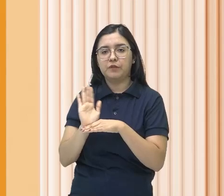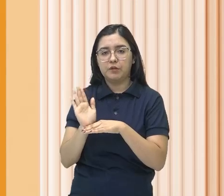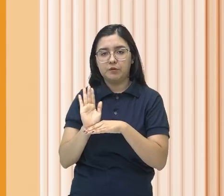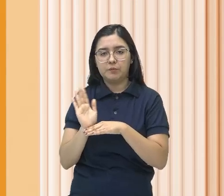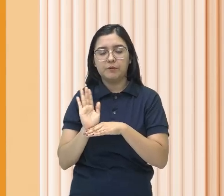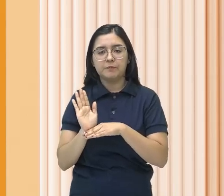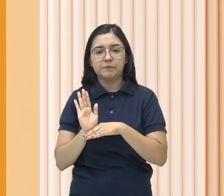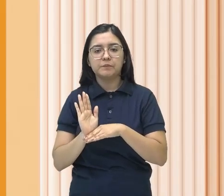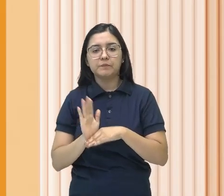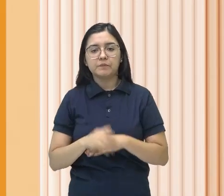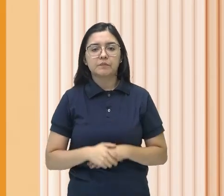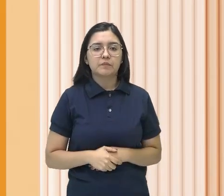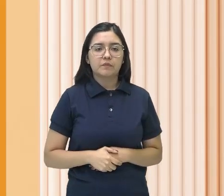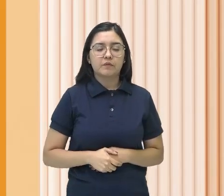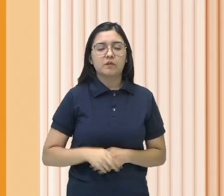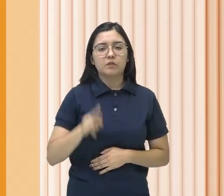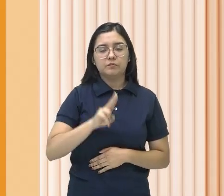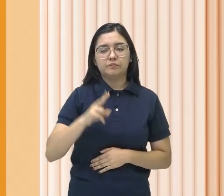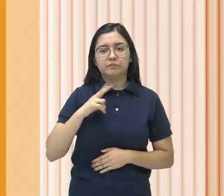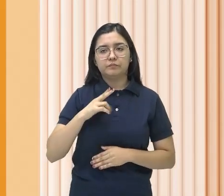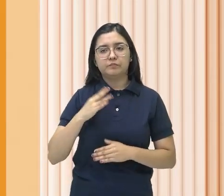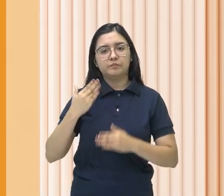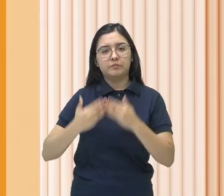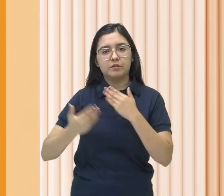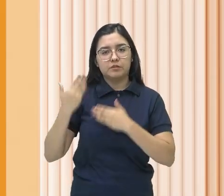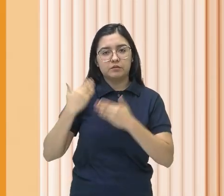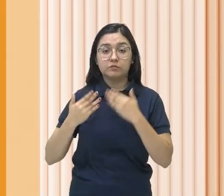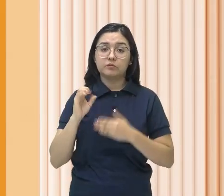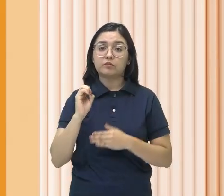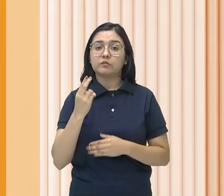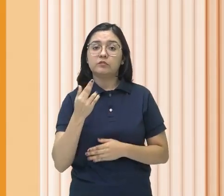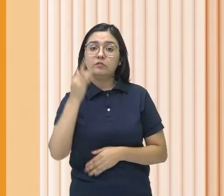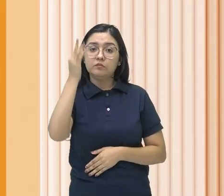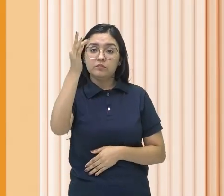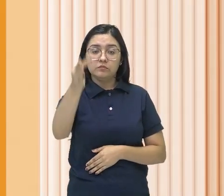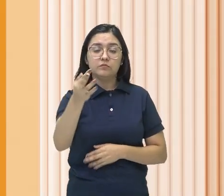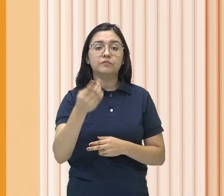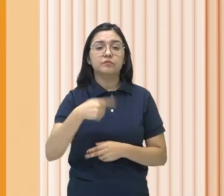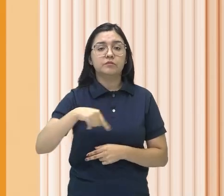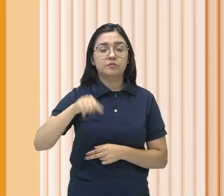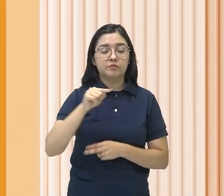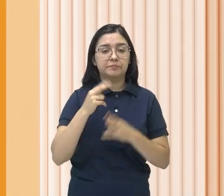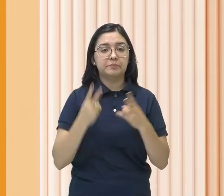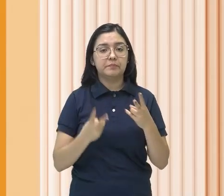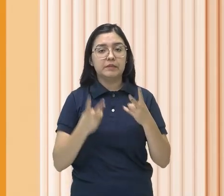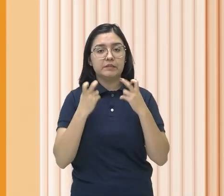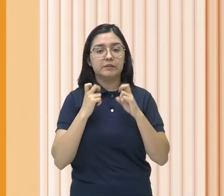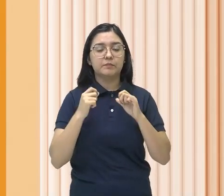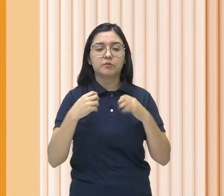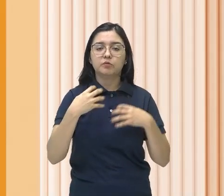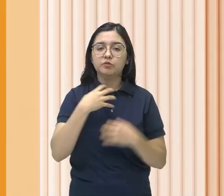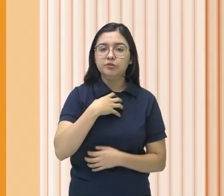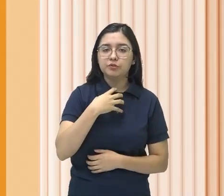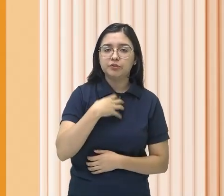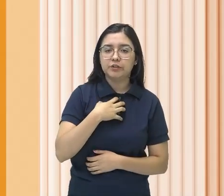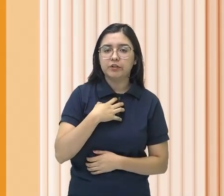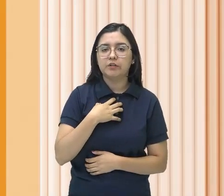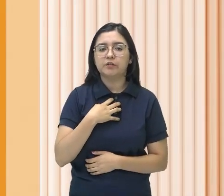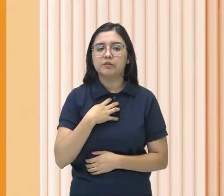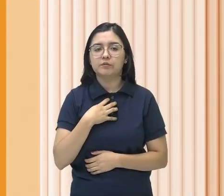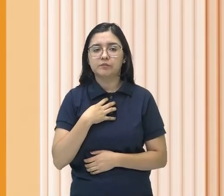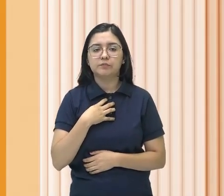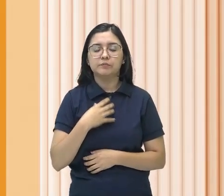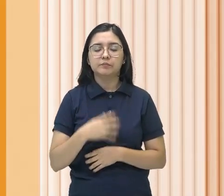ficção que trabalha com o passado, né? Ou o futuro, você percebe, né? O jeito de ver as